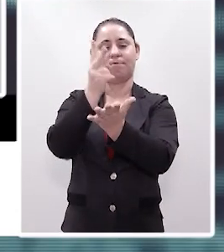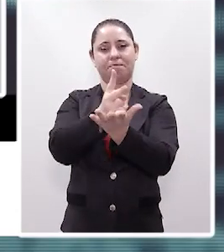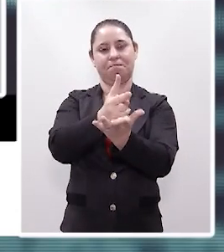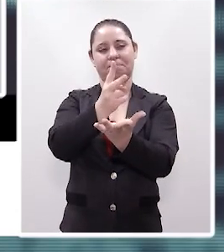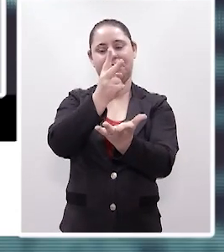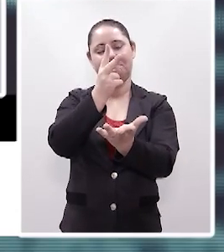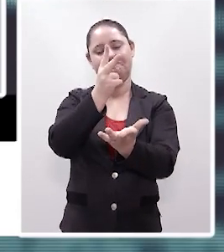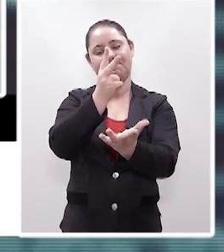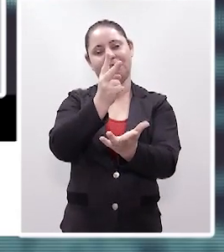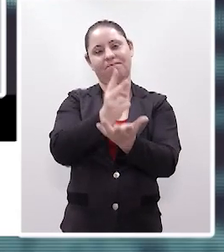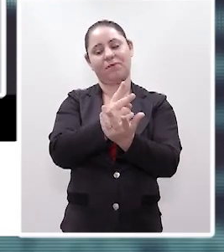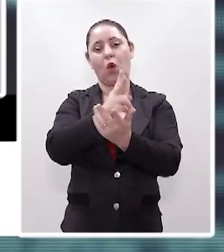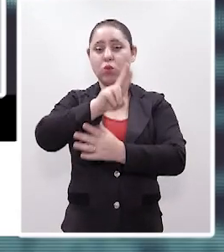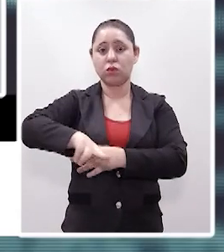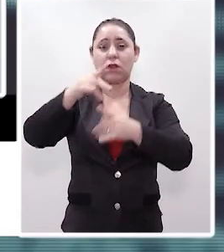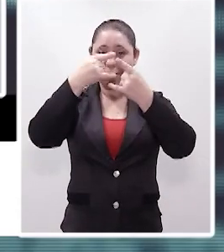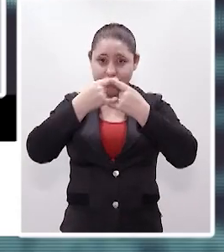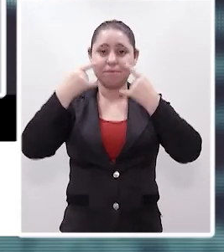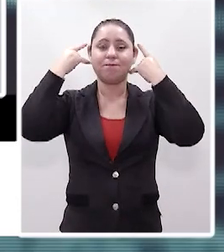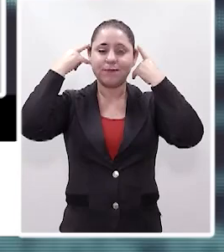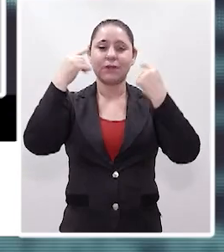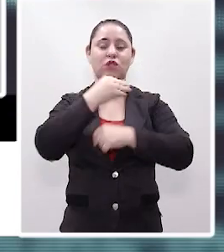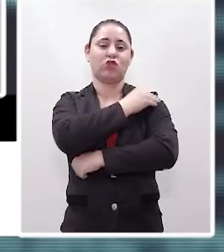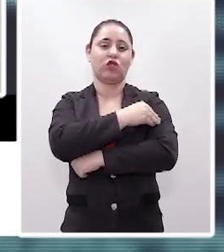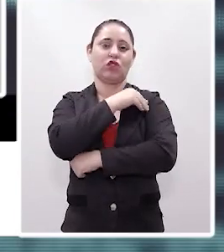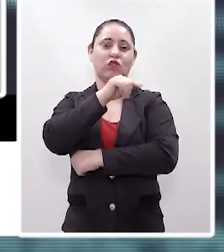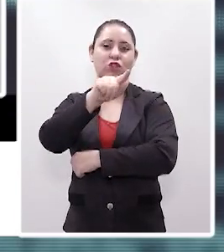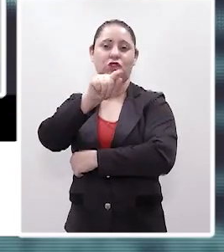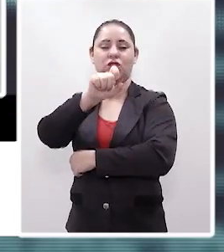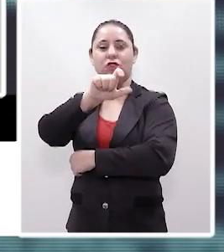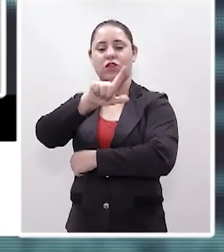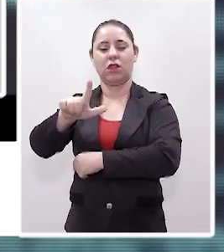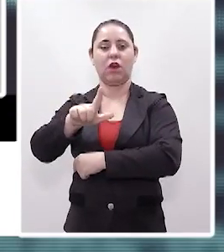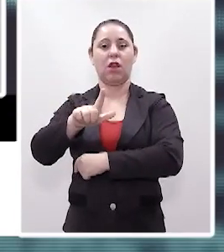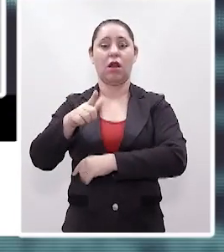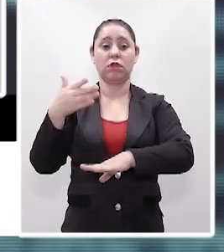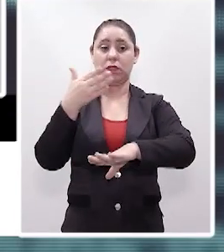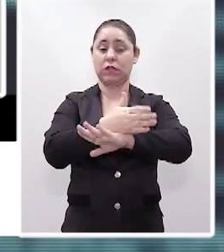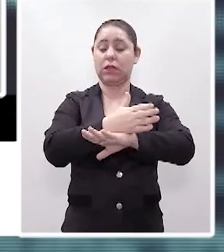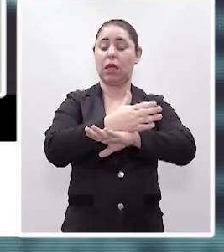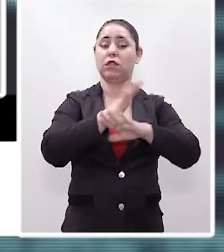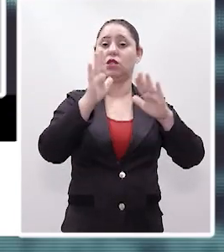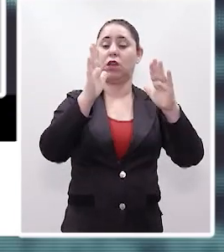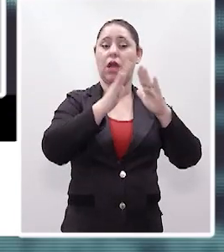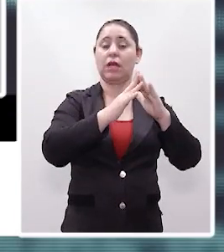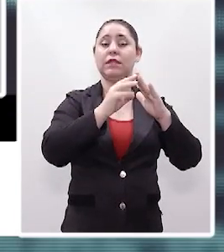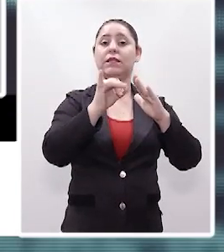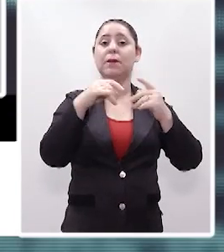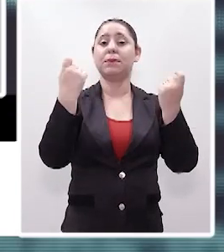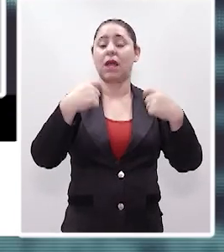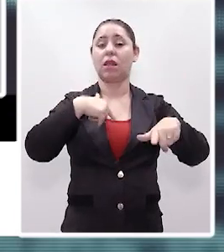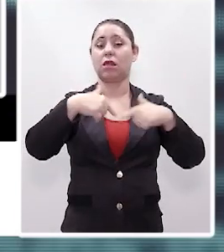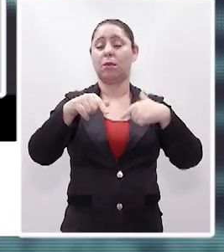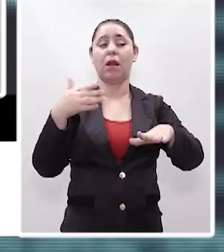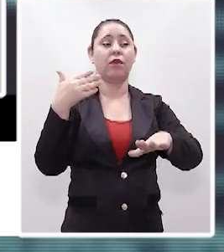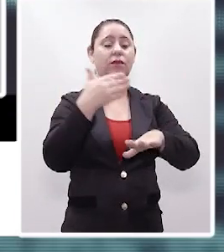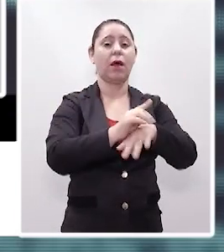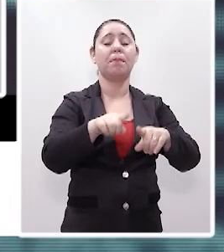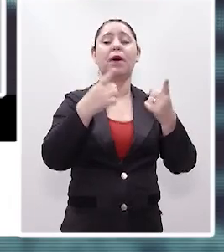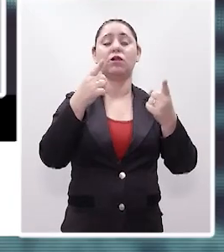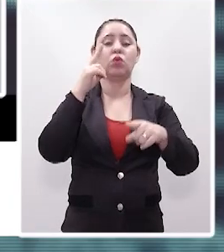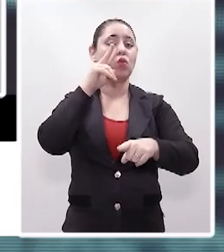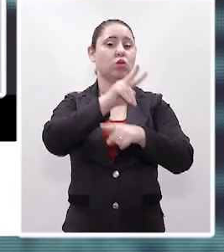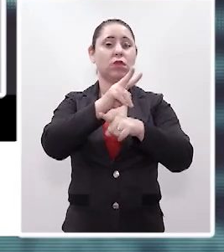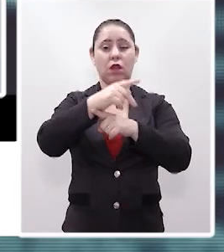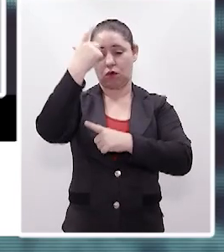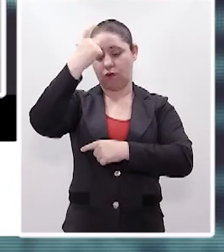continuar aí usando máscara, álcool em gel, sair de casa, muito cuidado. Se tiver que trabalhar, trabalhe, mas